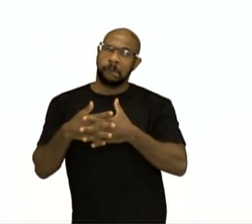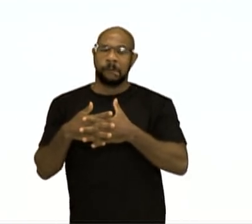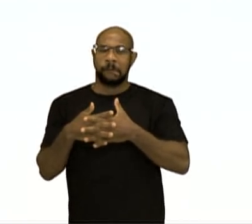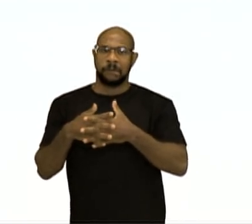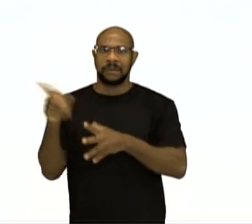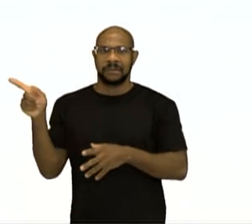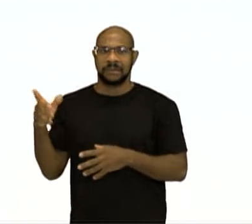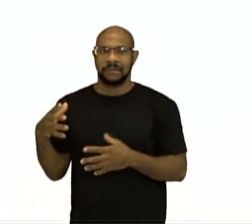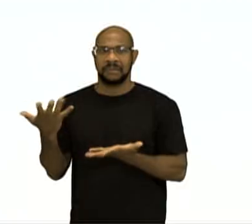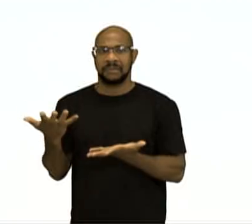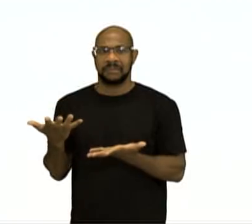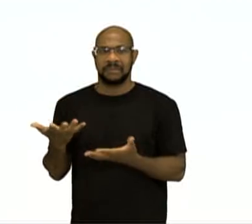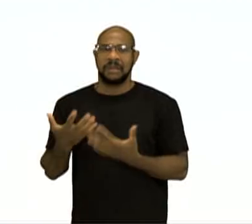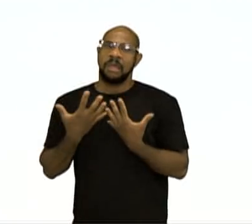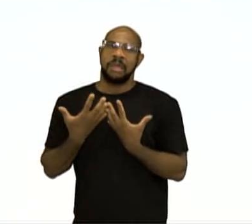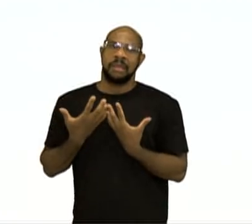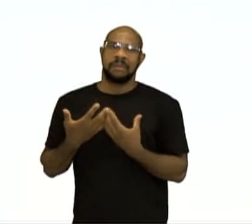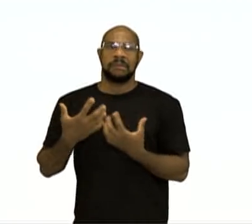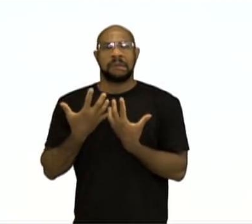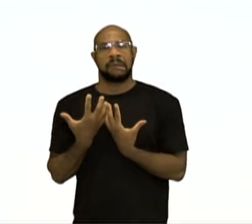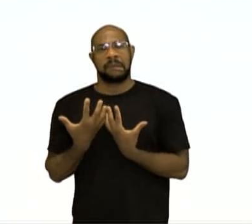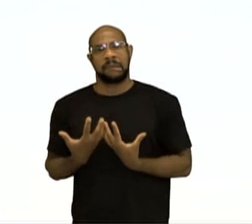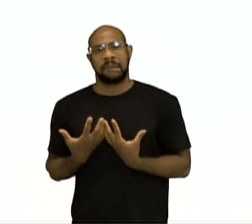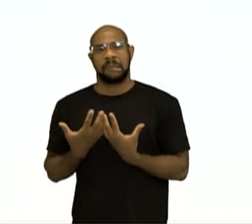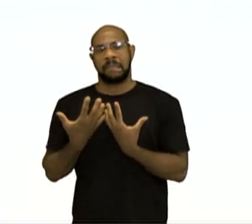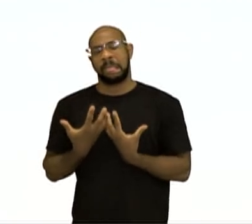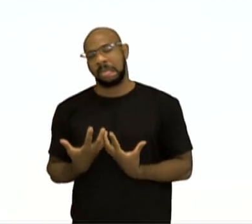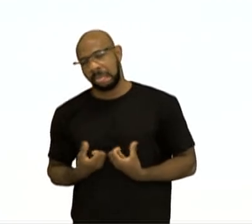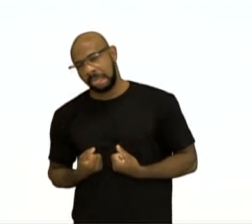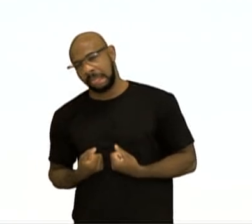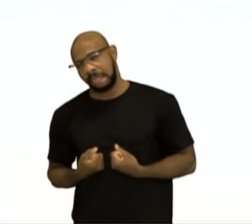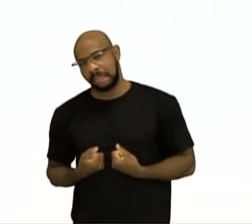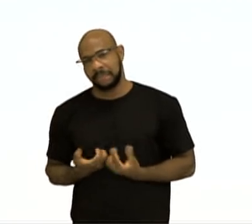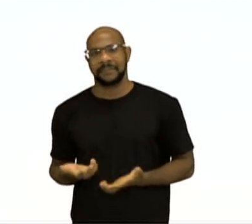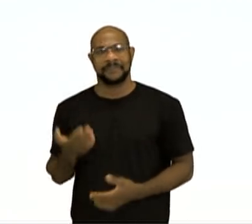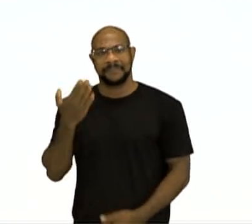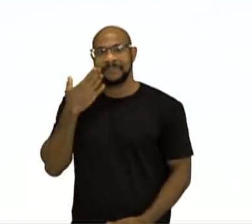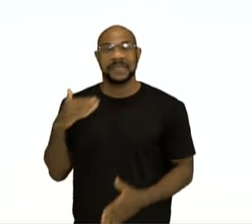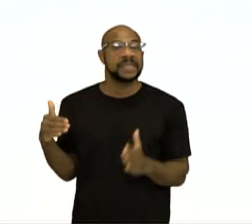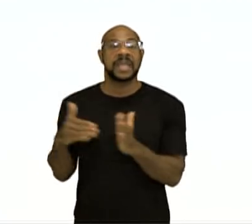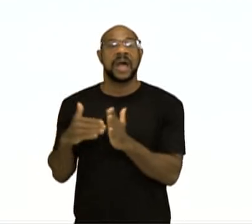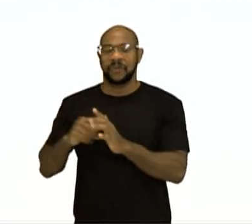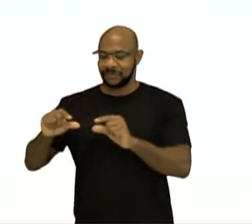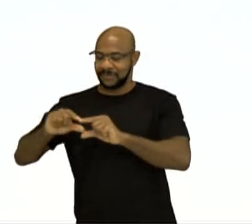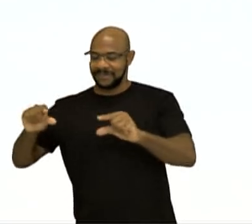Cansado, entediado. E na última, né? Então,